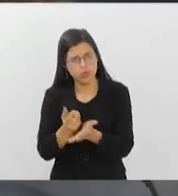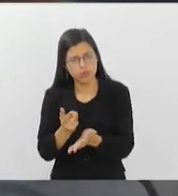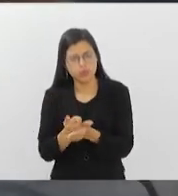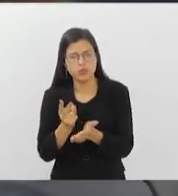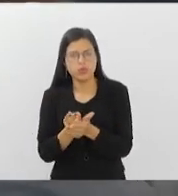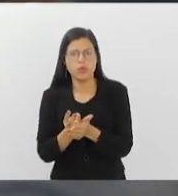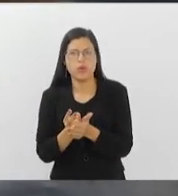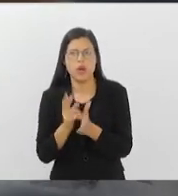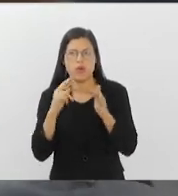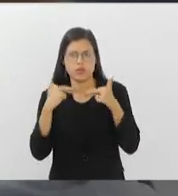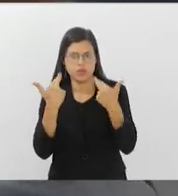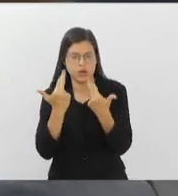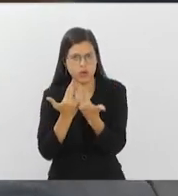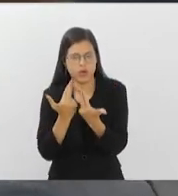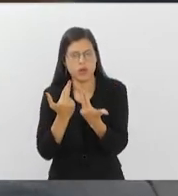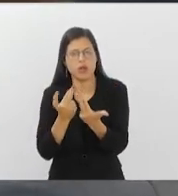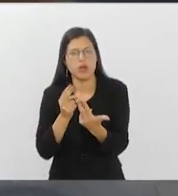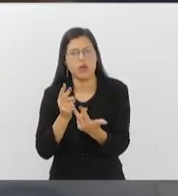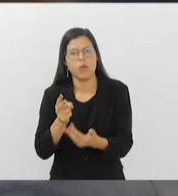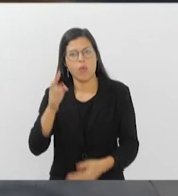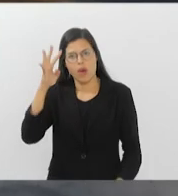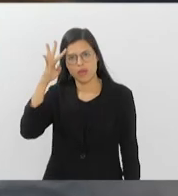as reuniões todas as quartas-feiras.